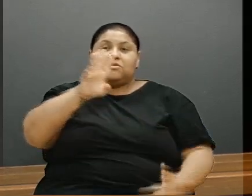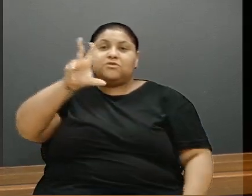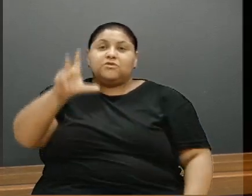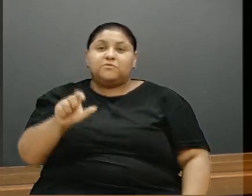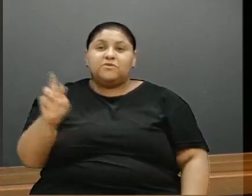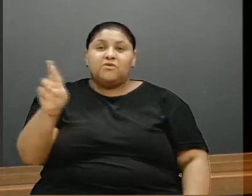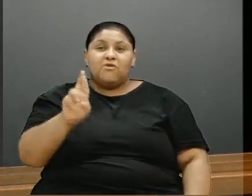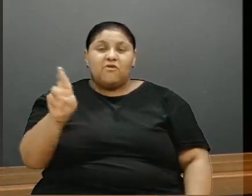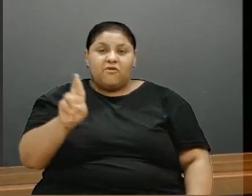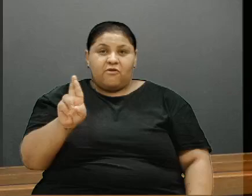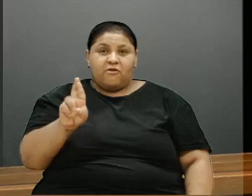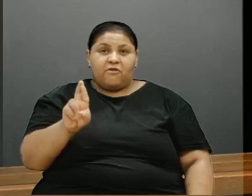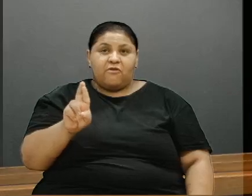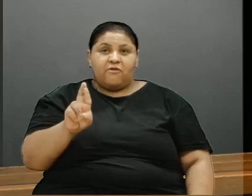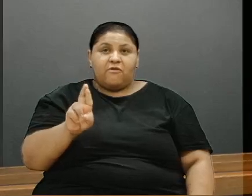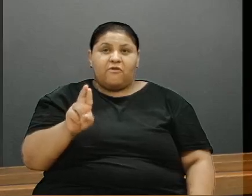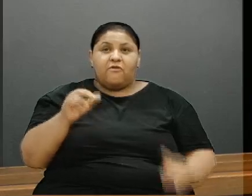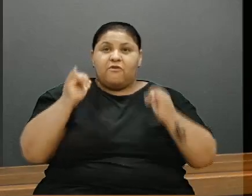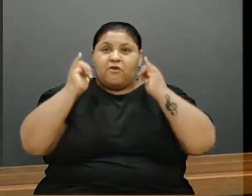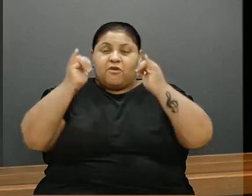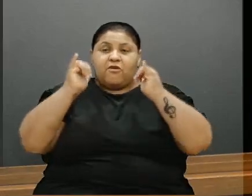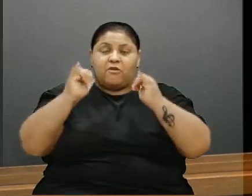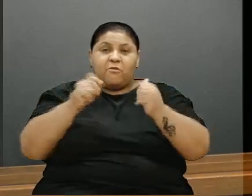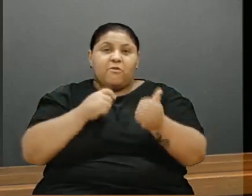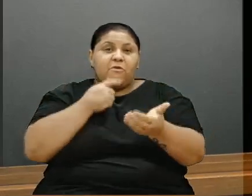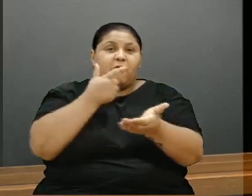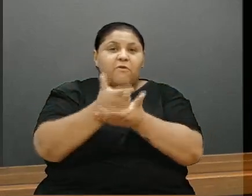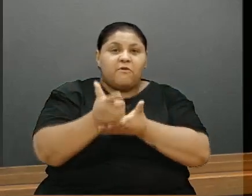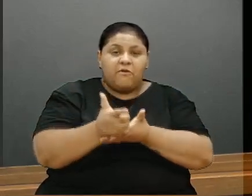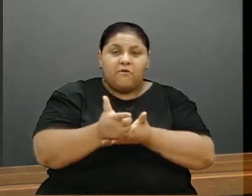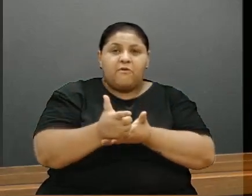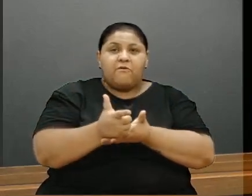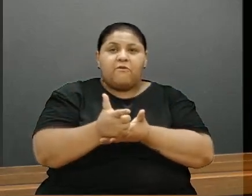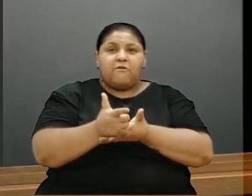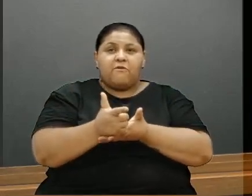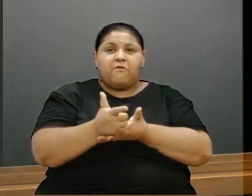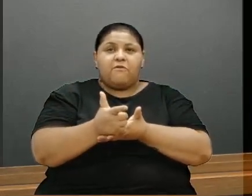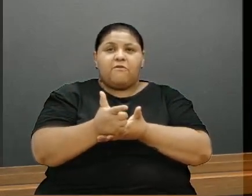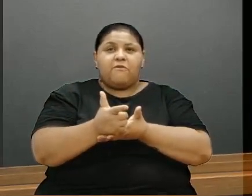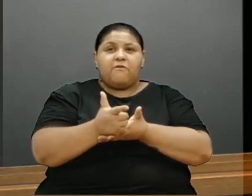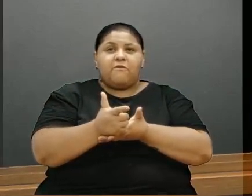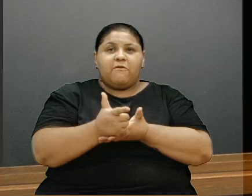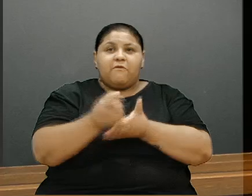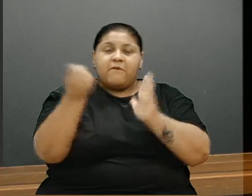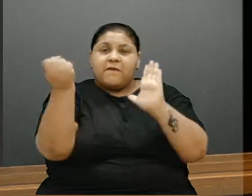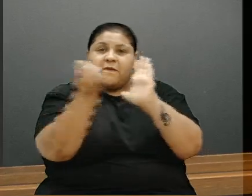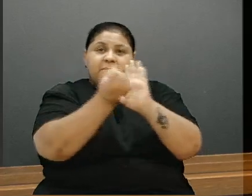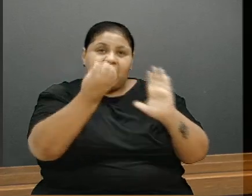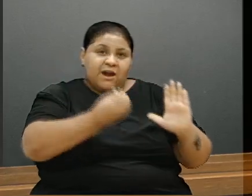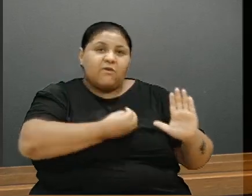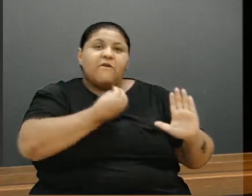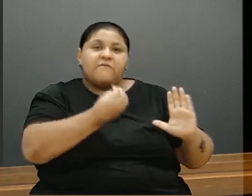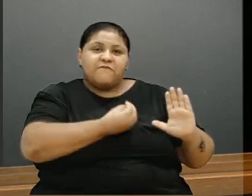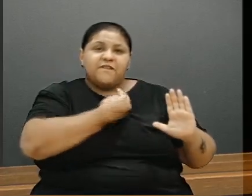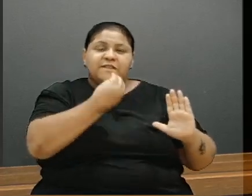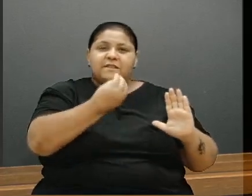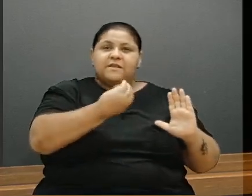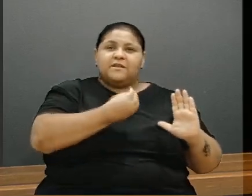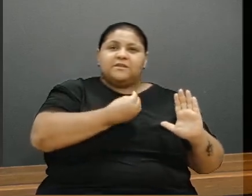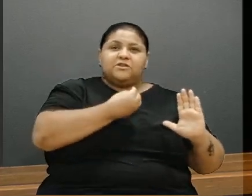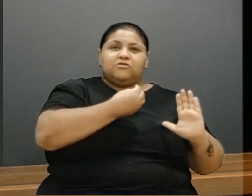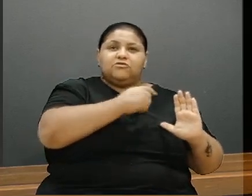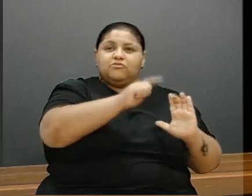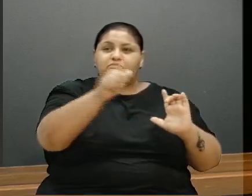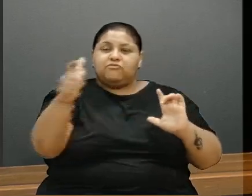nova indústria. Então, são ônibus que são comprados para o caminho da escola, que interferem na minha vida e na vida do Aldonei, na comunidade dele. São carretas